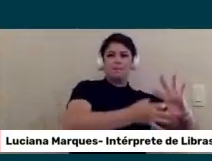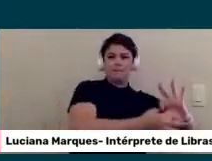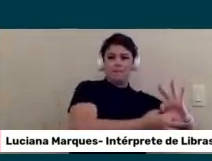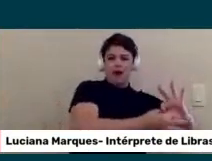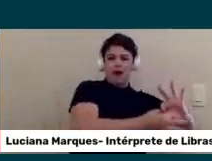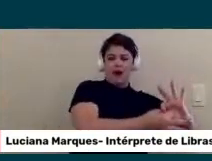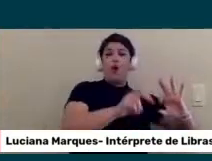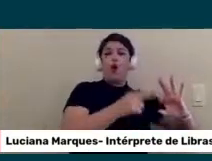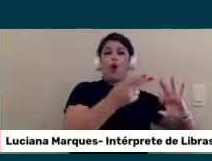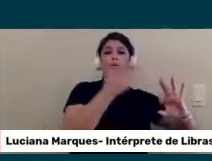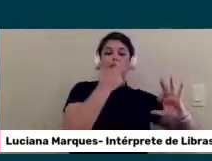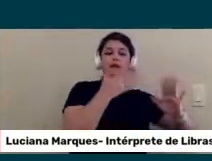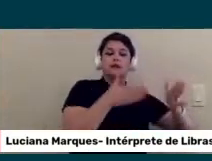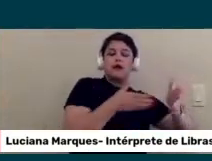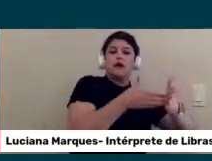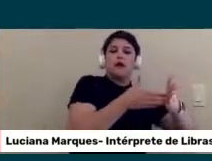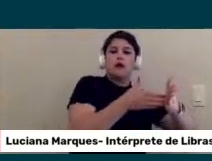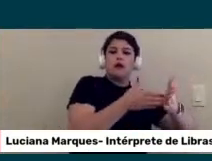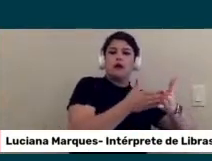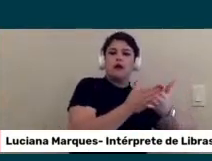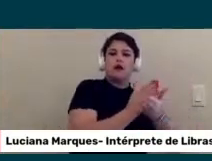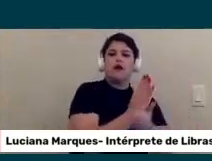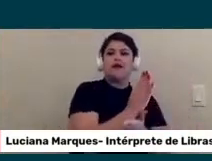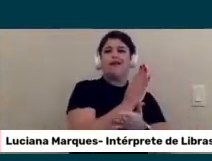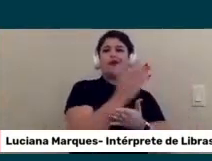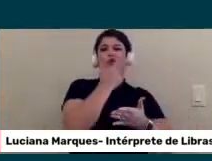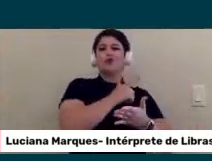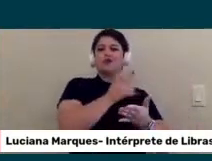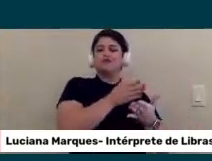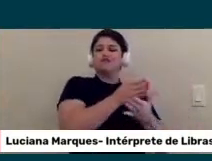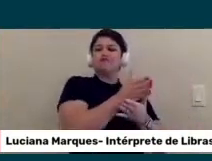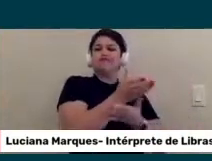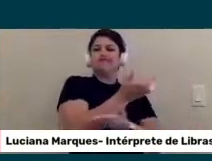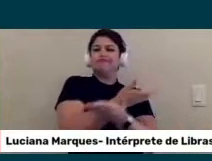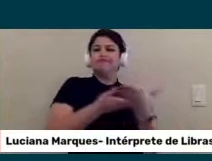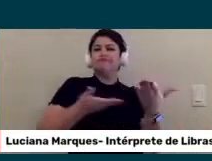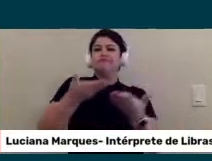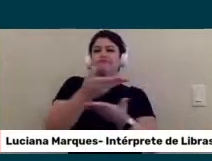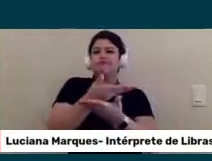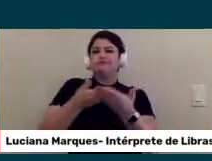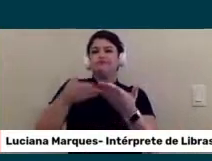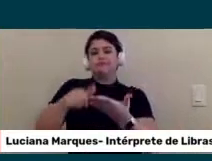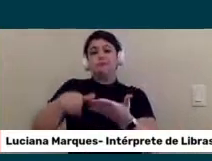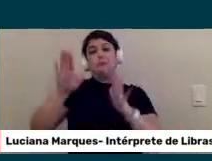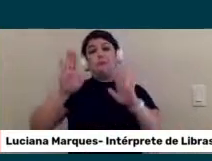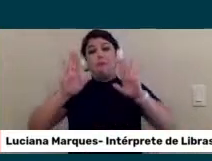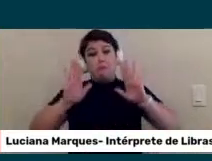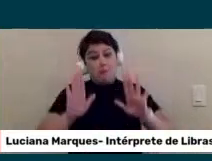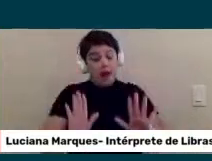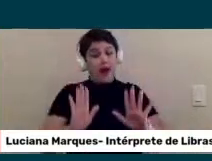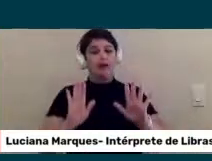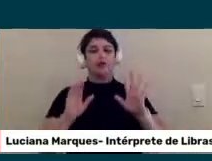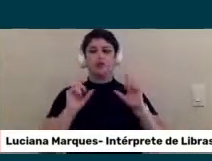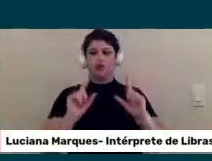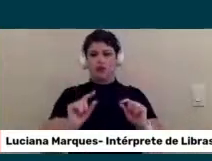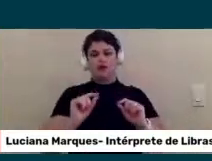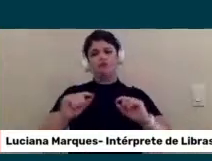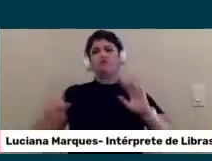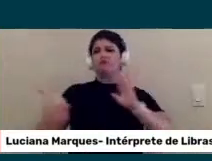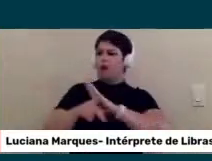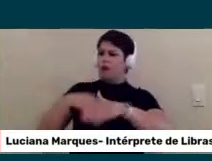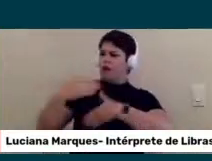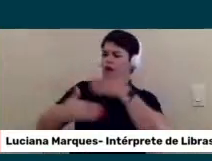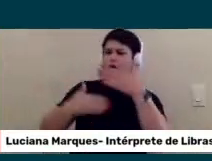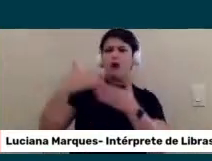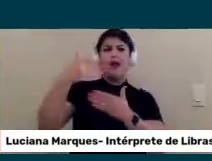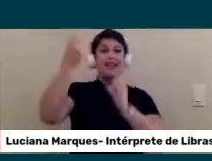as barreiras entre tecnologia e negócio, e as empresas começam a trabalhar de forma mais integrada. Porém, a quarta revolução industrial, que é o que a gente